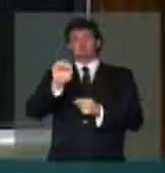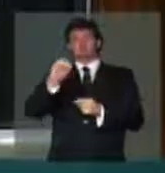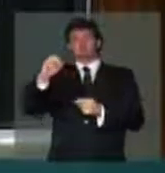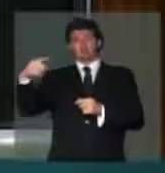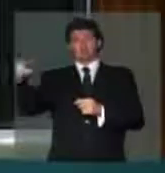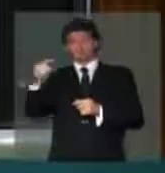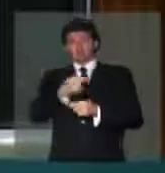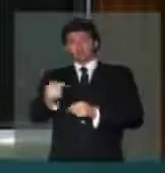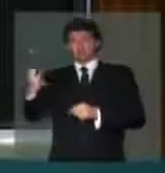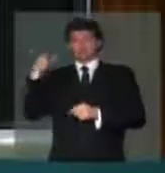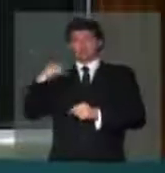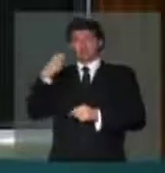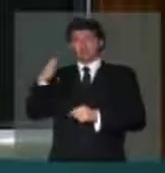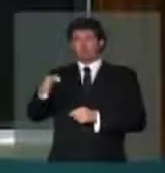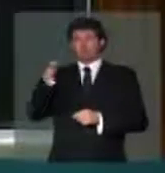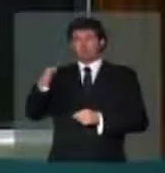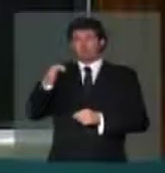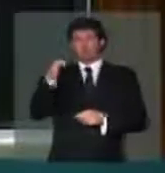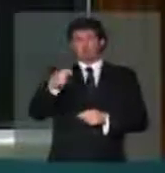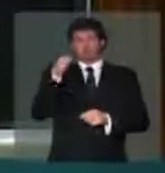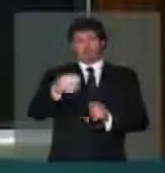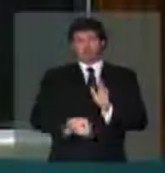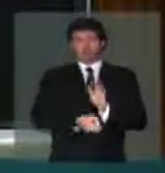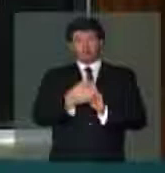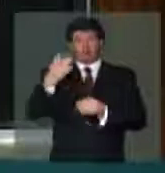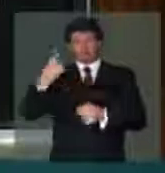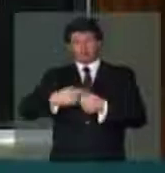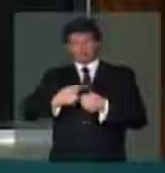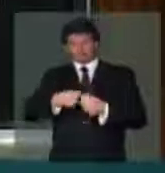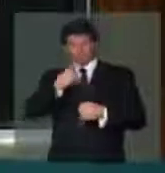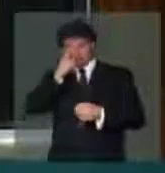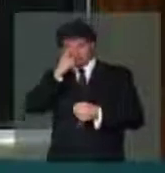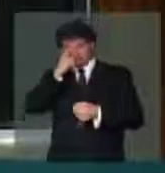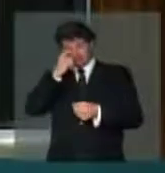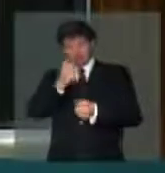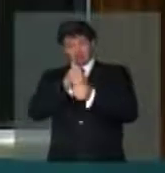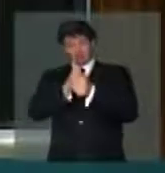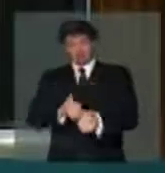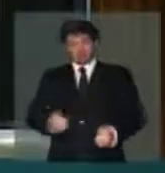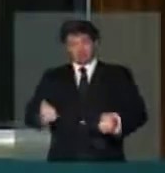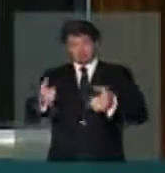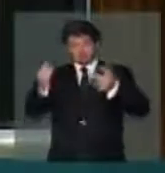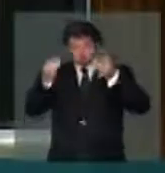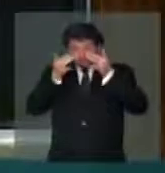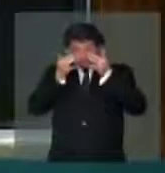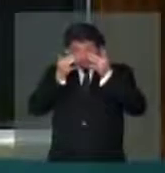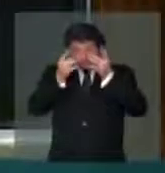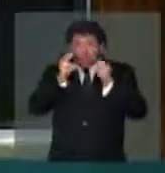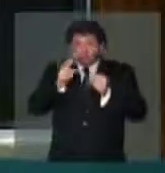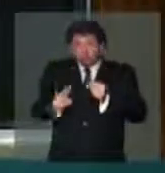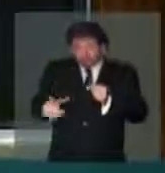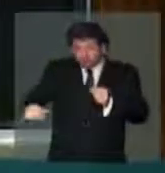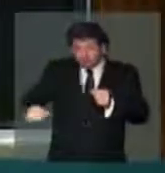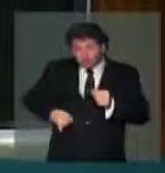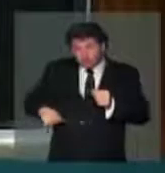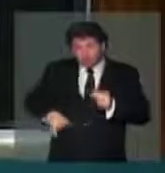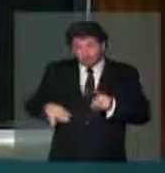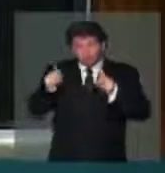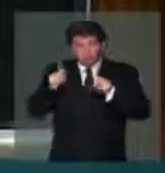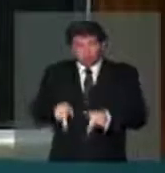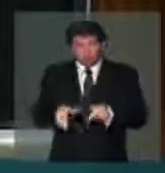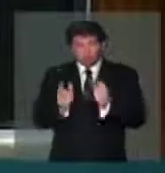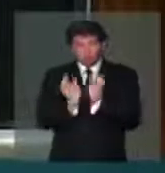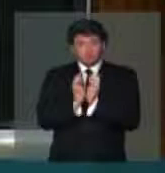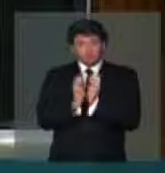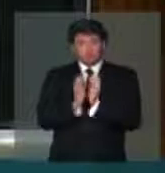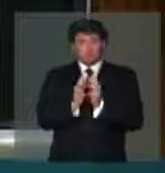passada estive em várias cidades lá em Pernambuco, acompanhei de perto o sofrimento dos pernambucanos